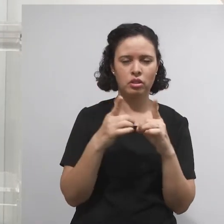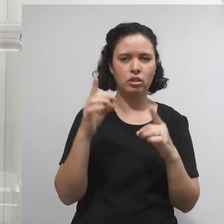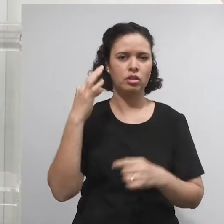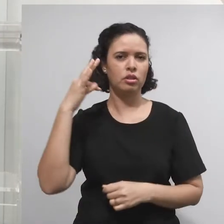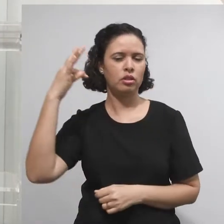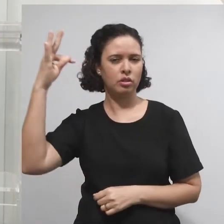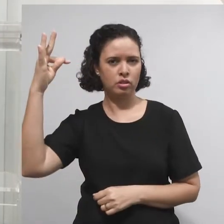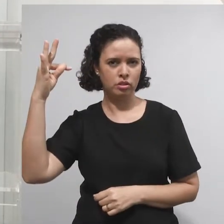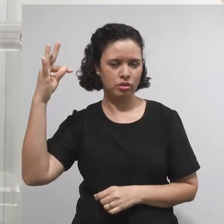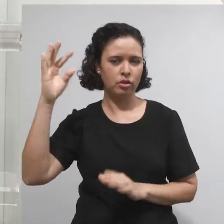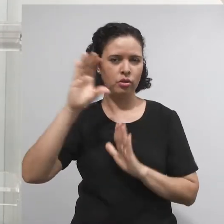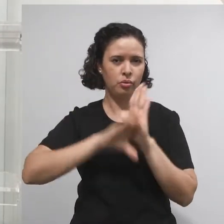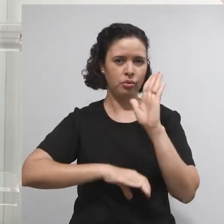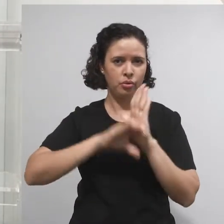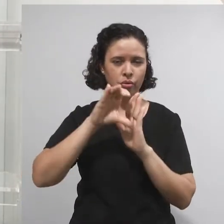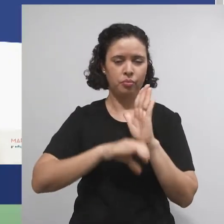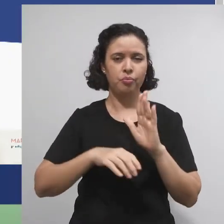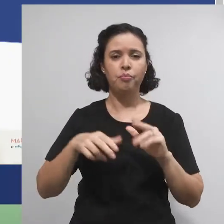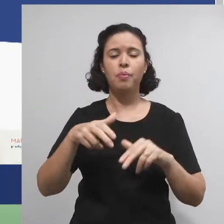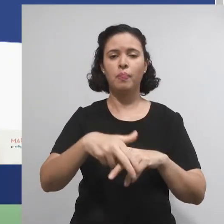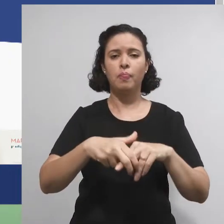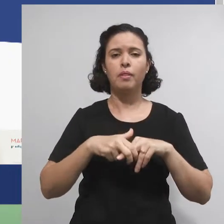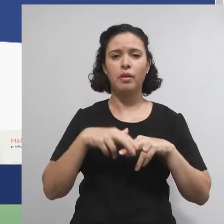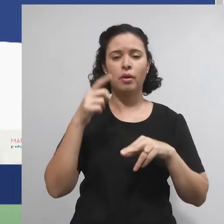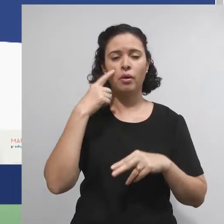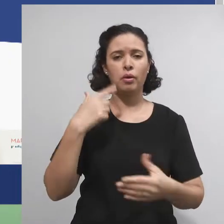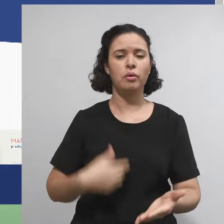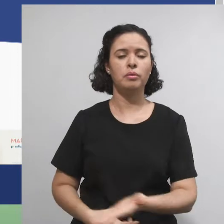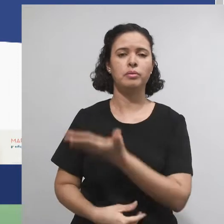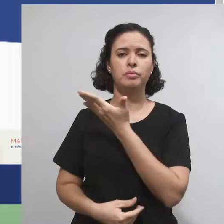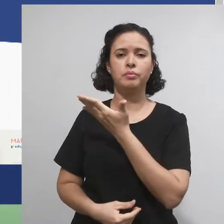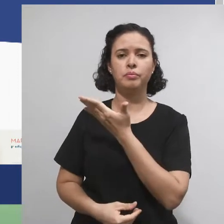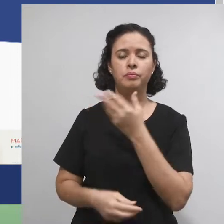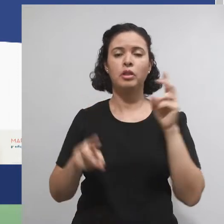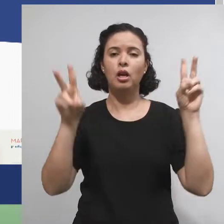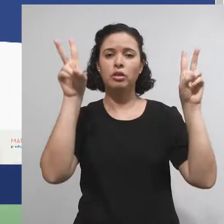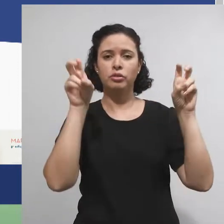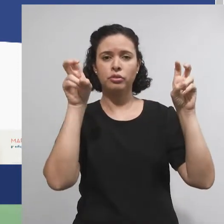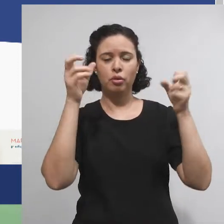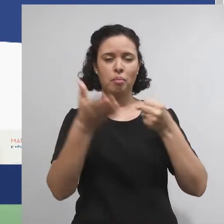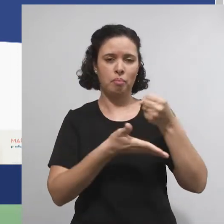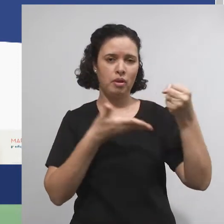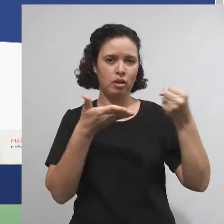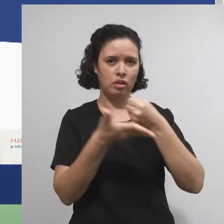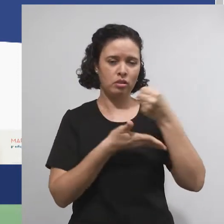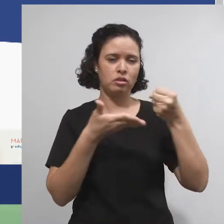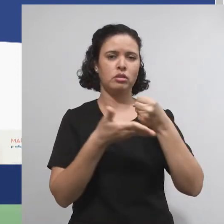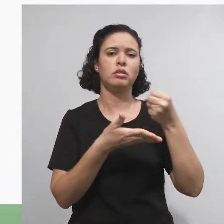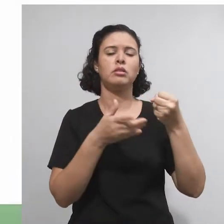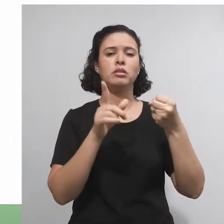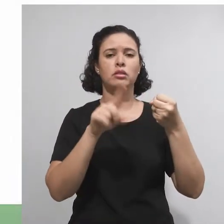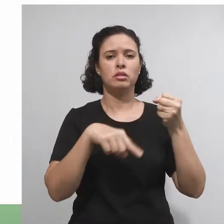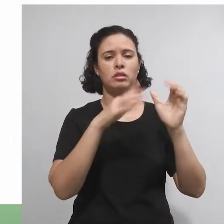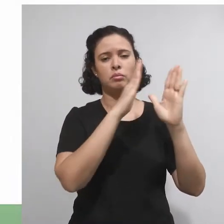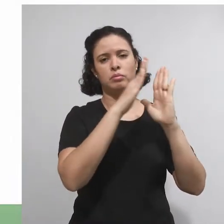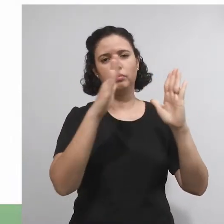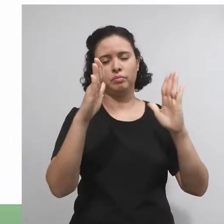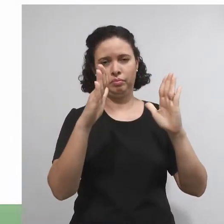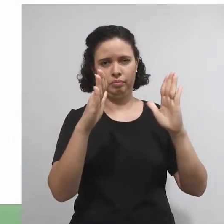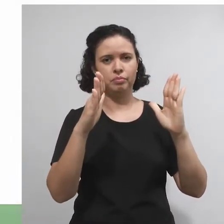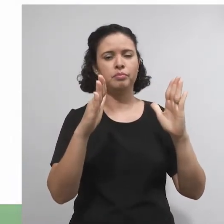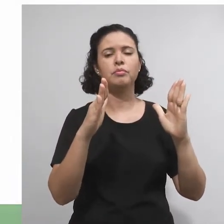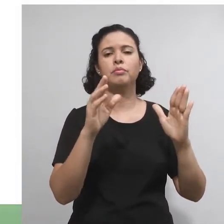e em currículo. E para isso a gente vai lá para o nosso título base que está na biblioteca virtual, Currículo e